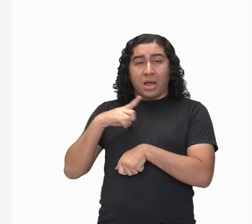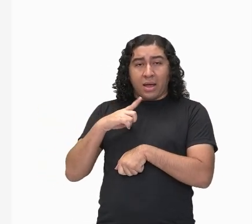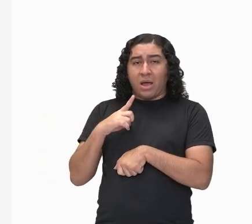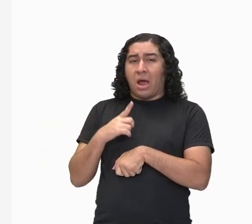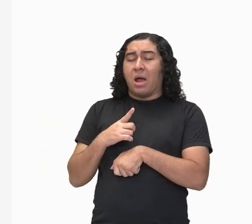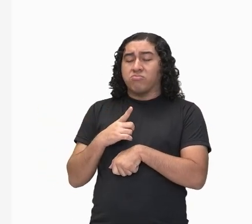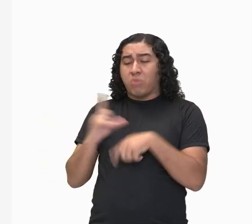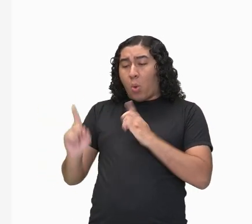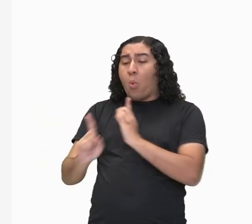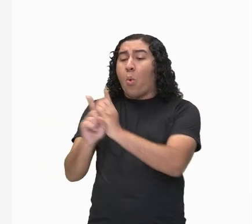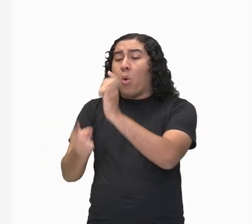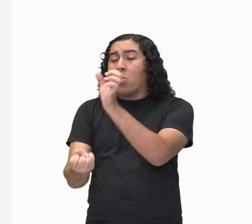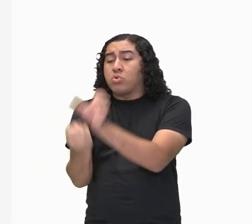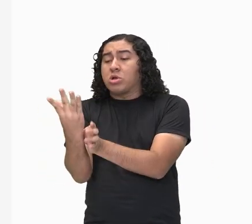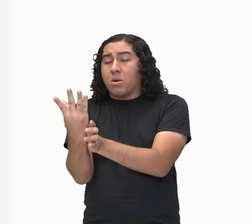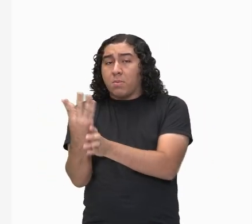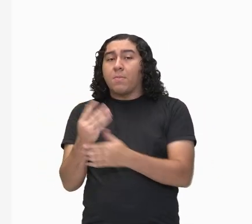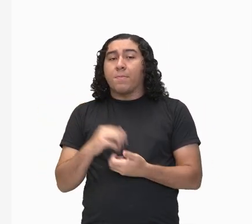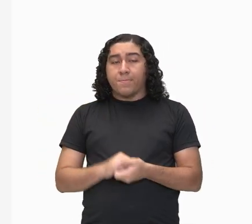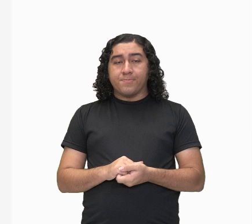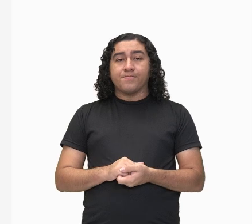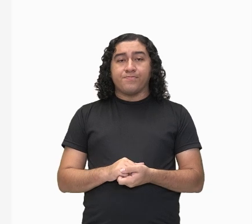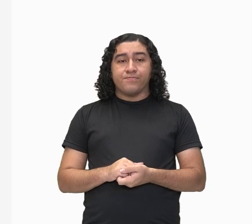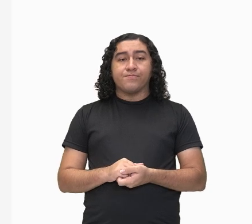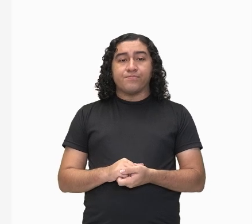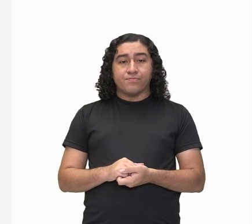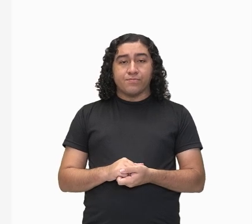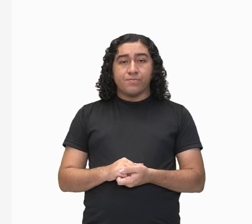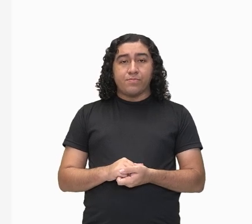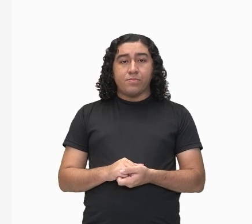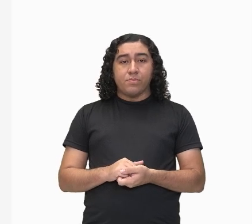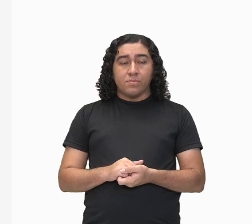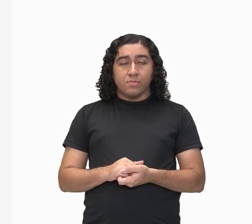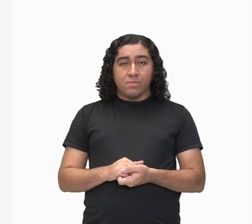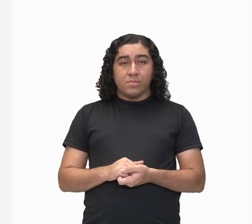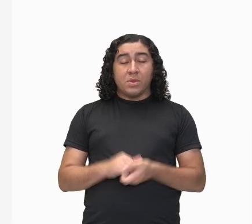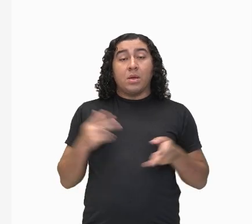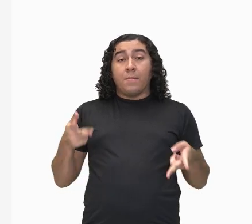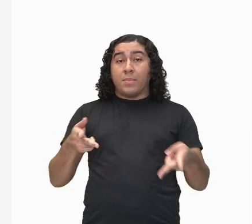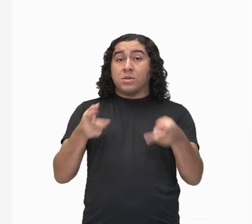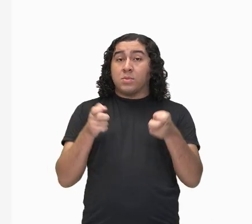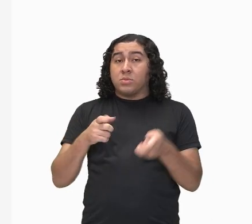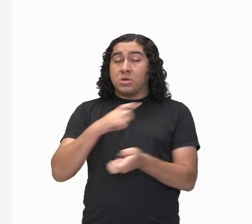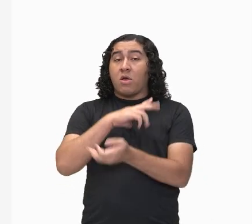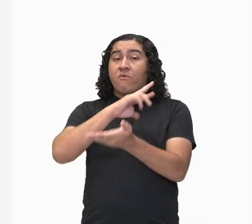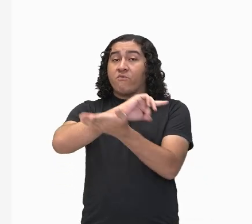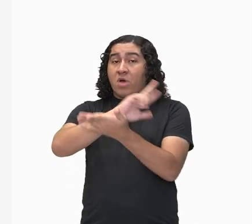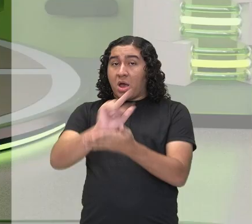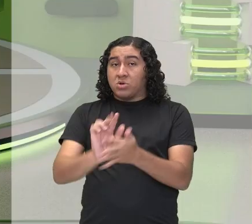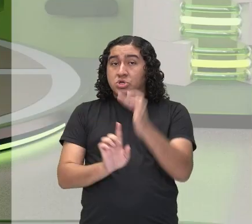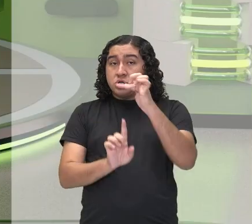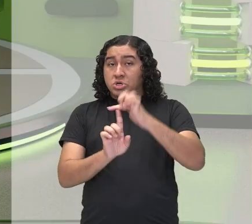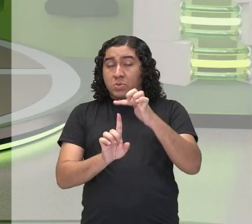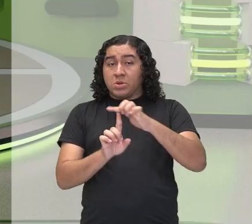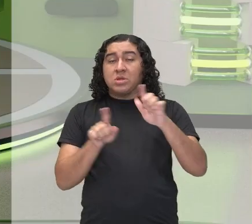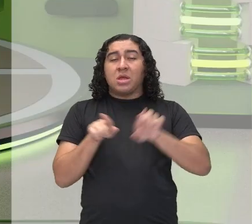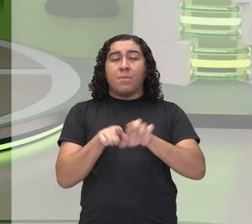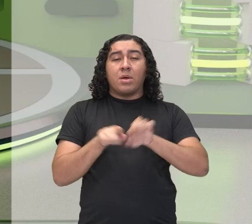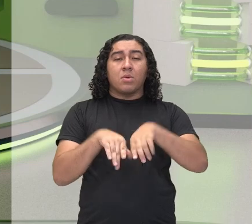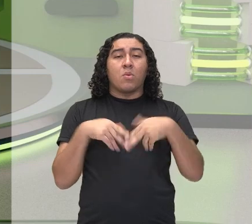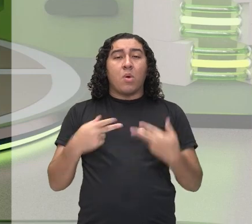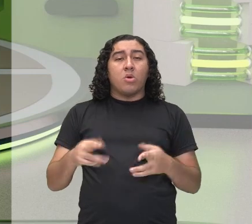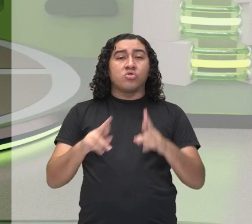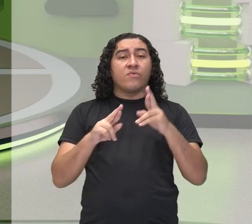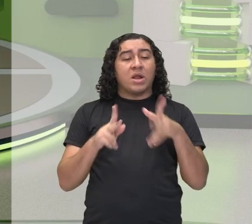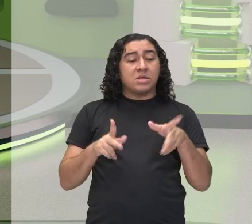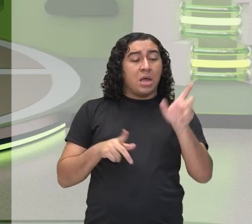são as diferentes formas em que ela se manifesta, Então, a gente vai observar que existem diferentes tipos de energia e o que vai diferenciar